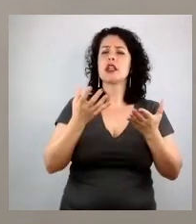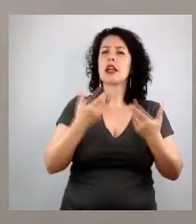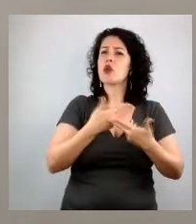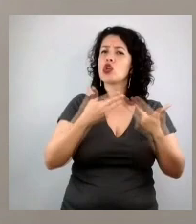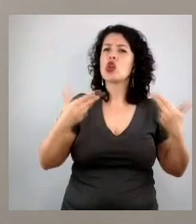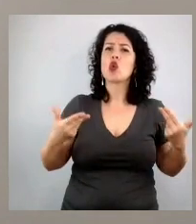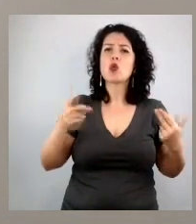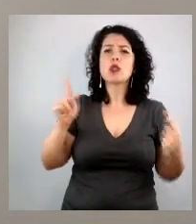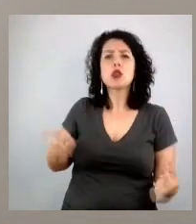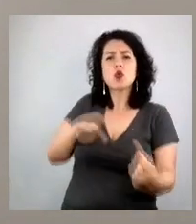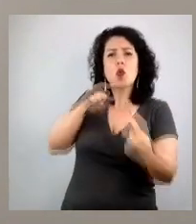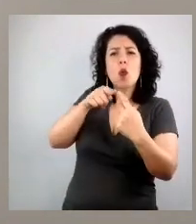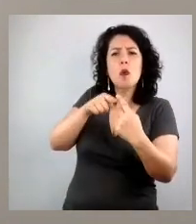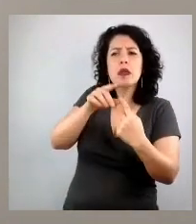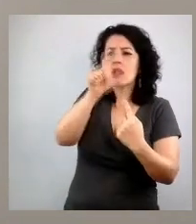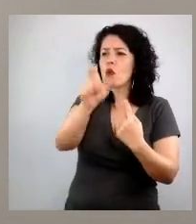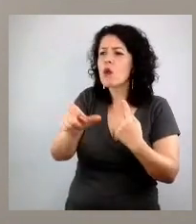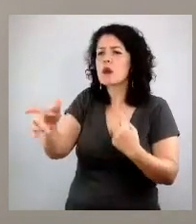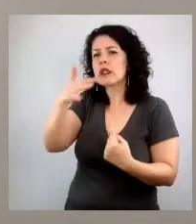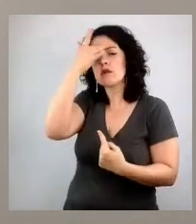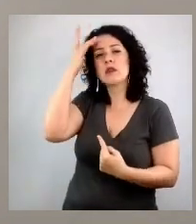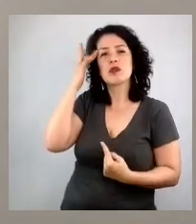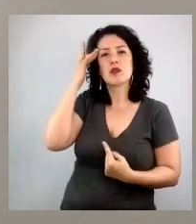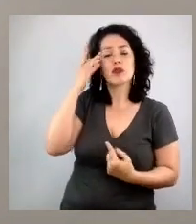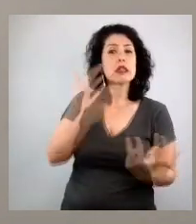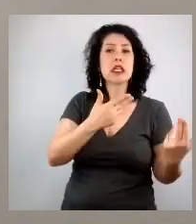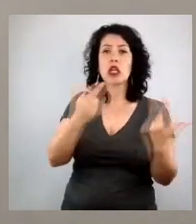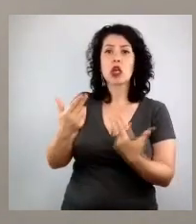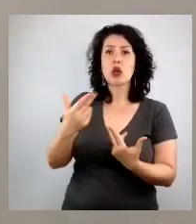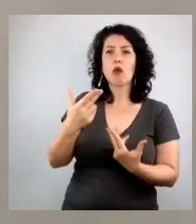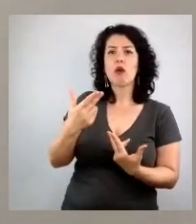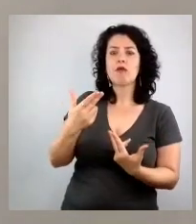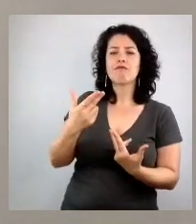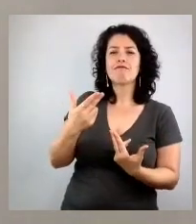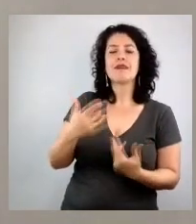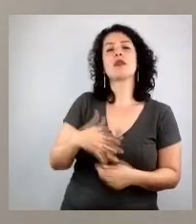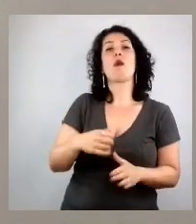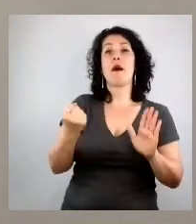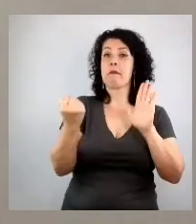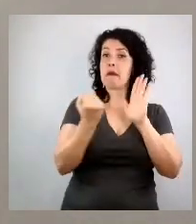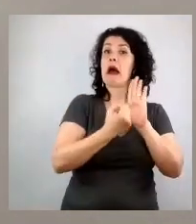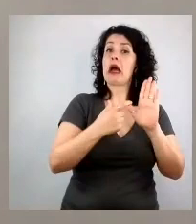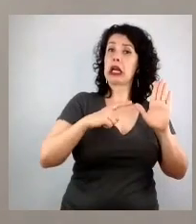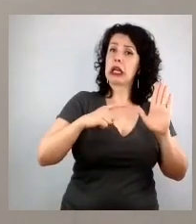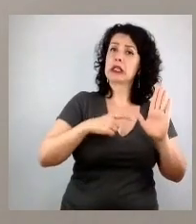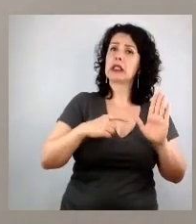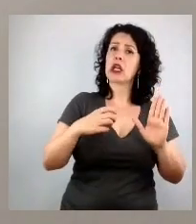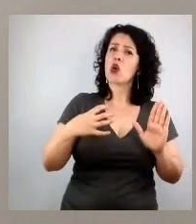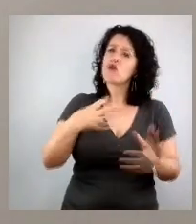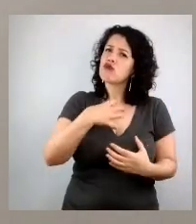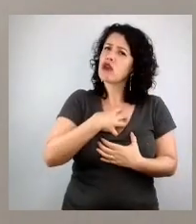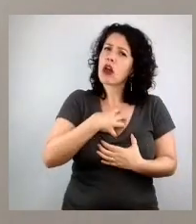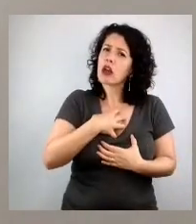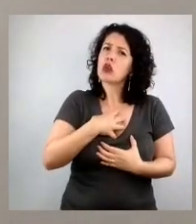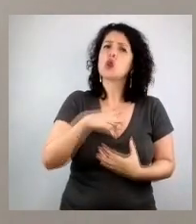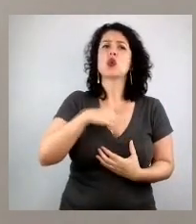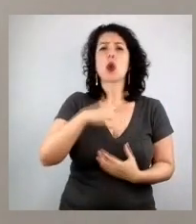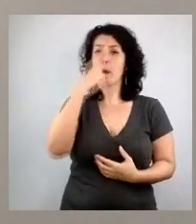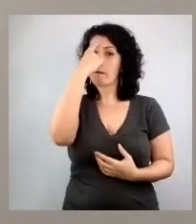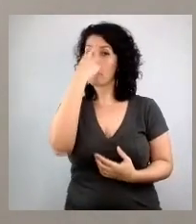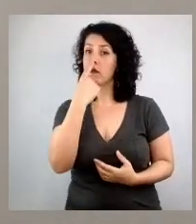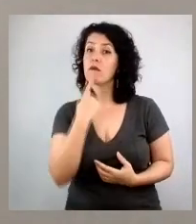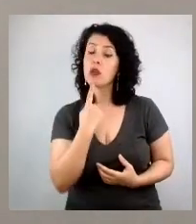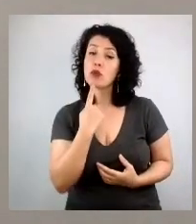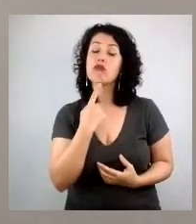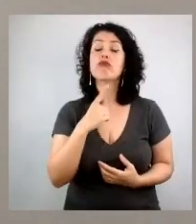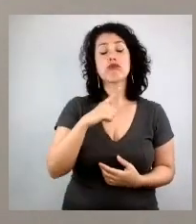a Natália. Então, todas as marcas hoje ela tem uma cara, ela tem um vestimento, a gente sabe o que esperar de determinadas marcas,